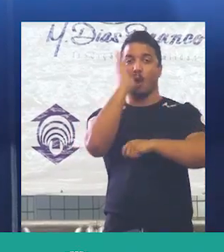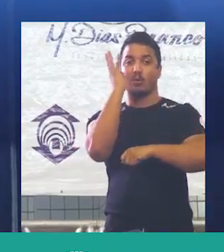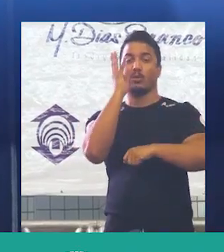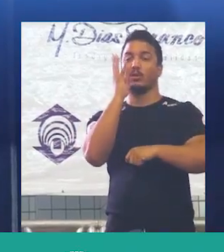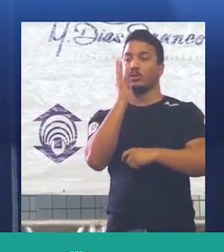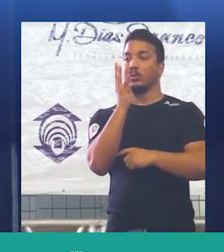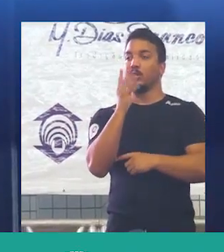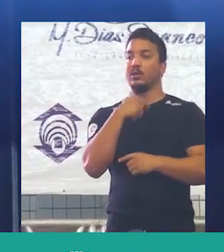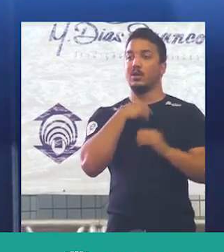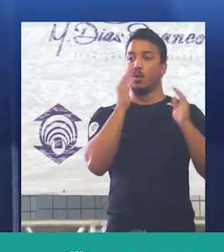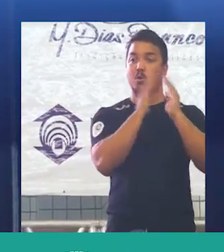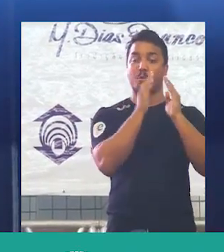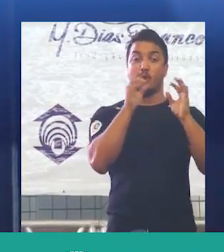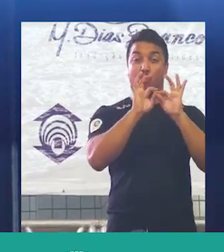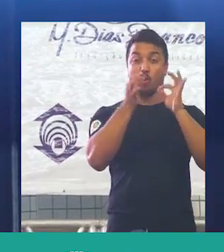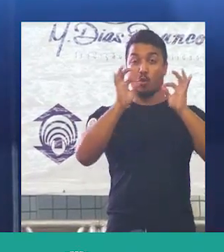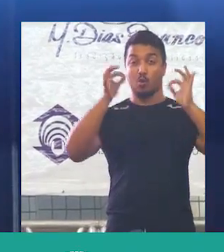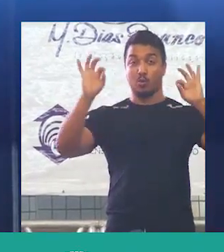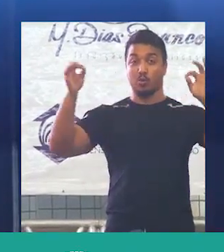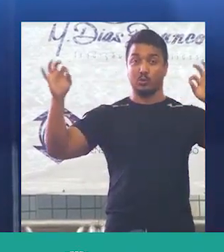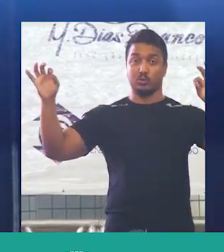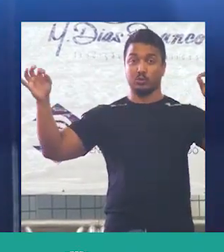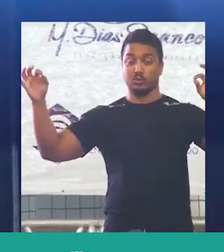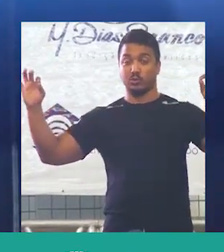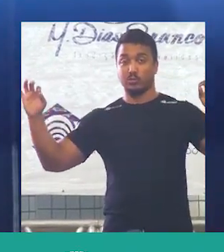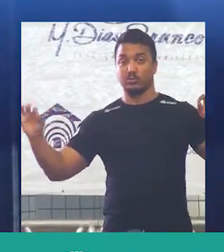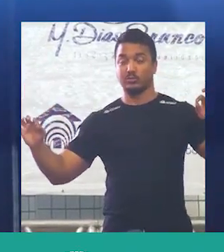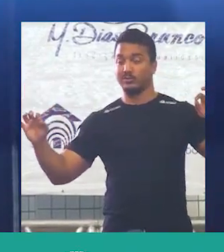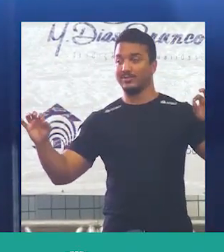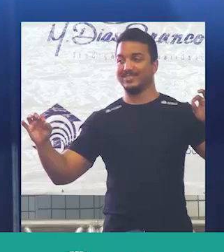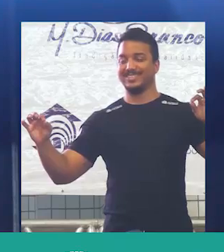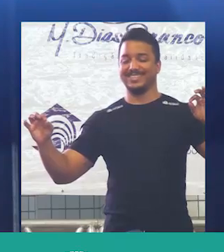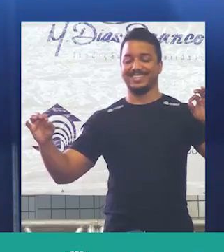manhã, Siriano, porque eu moro longe que só a porra. Ou foi mal?